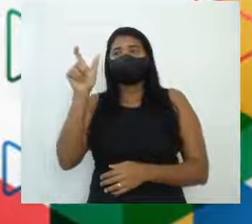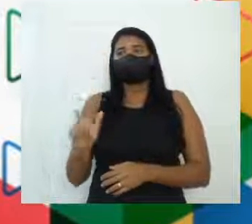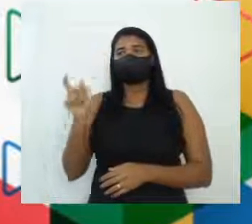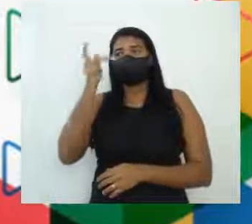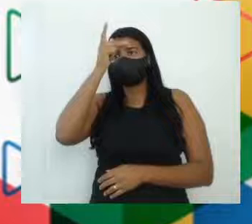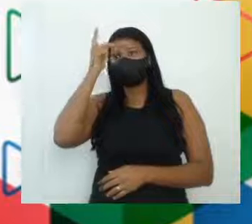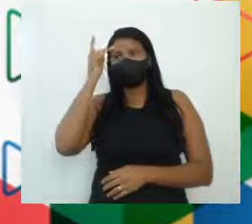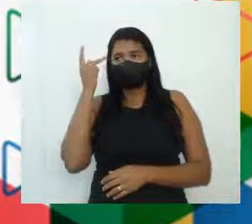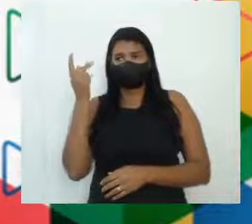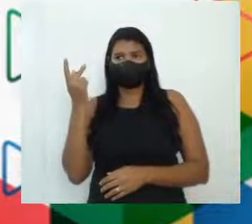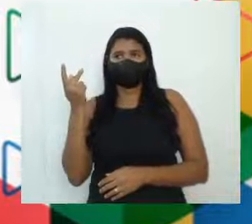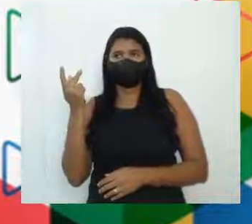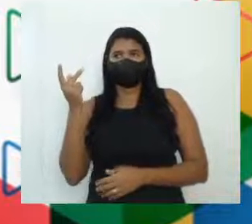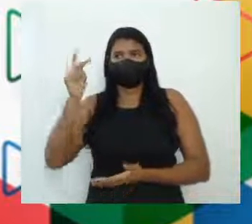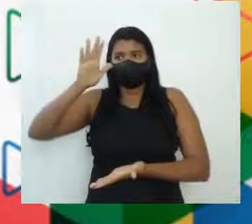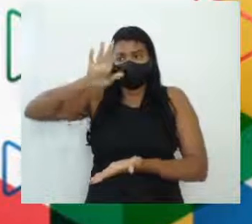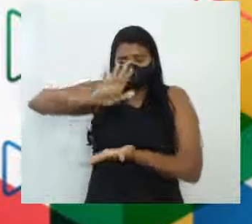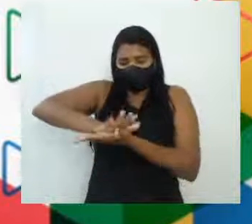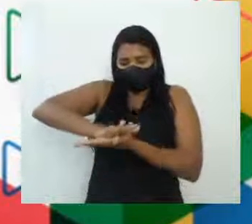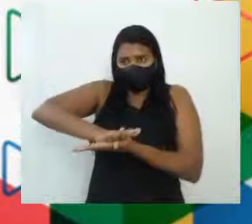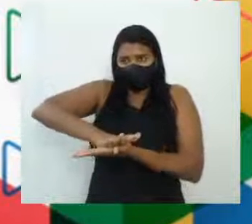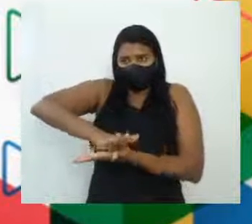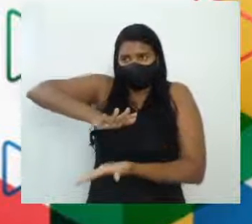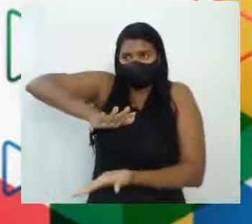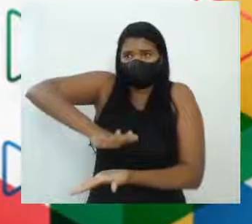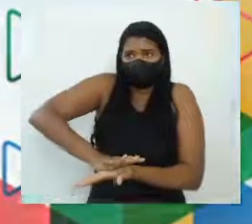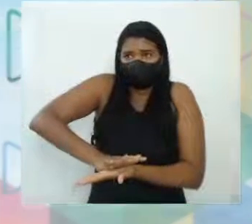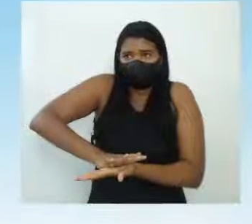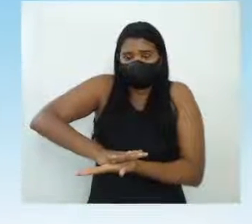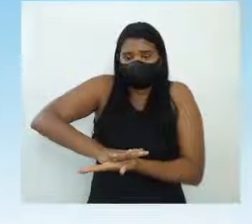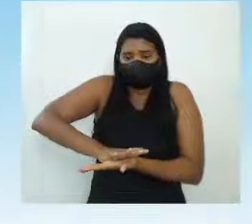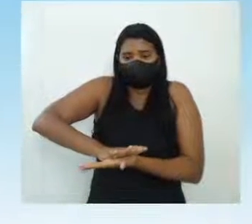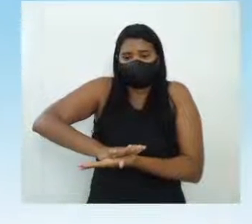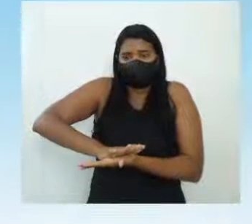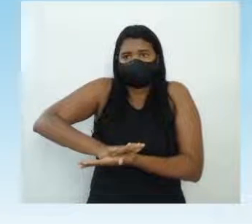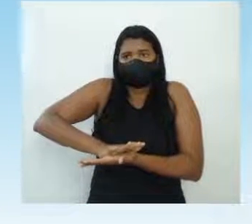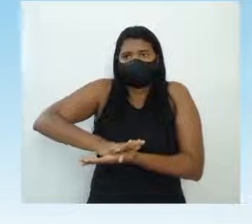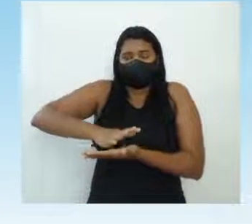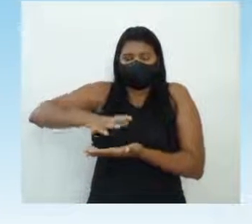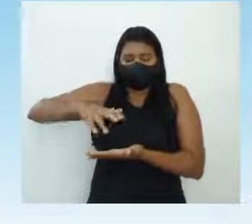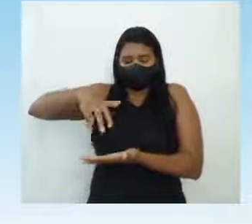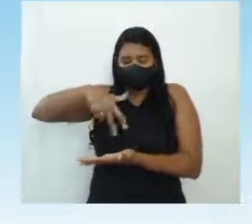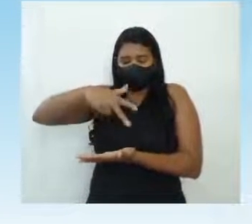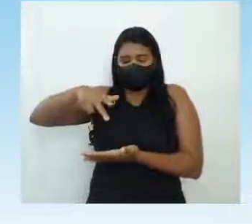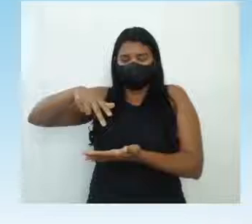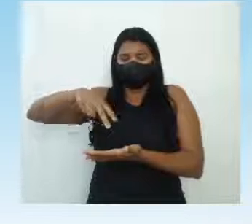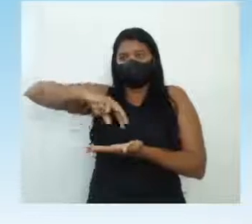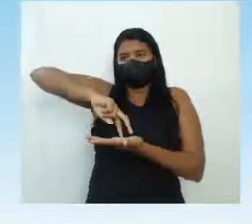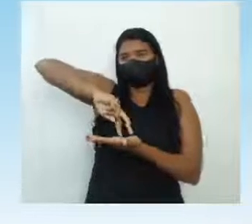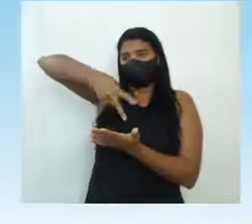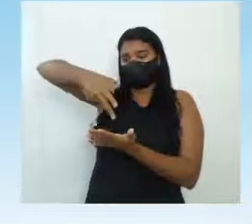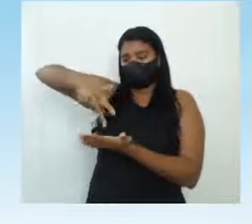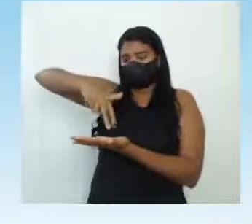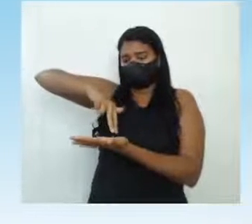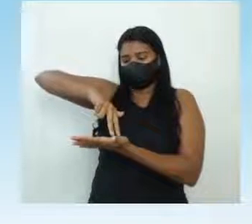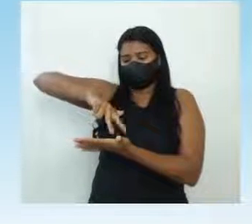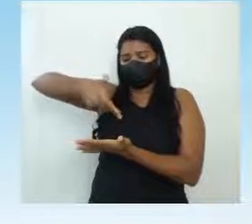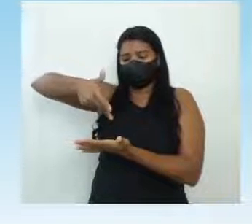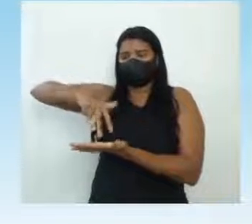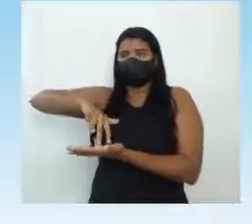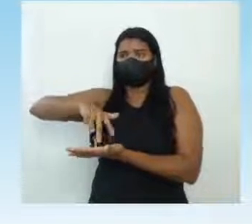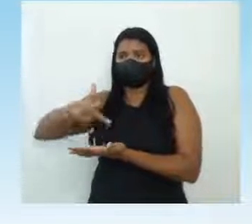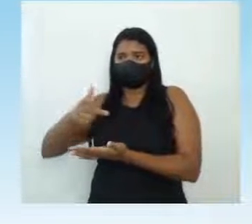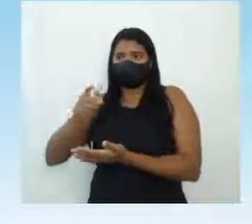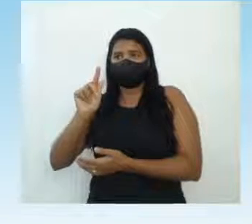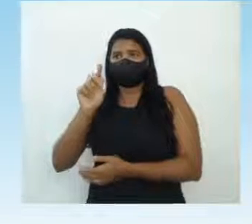mão apoiada no chão e começa a chutar o ar e girar, né, a partir do